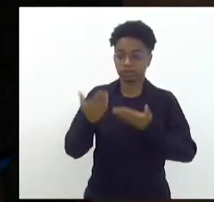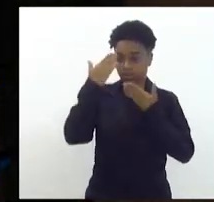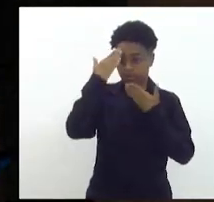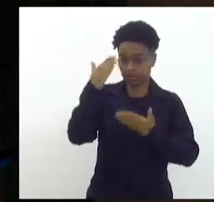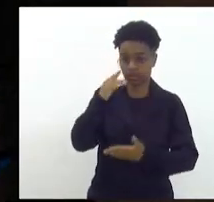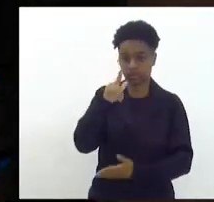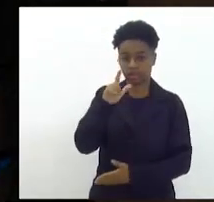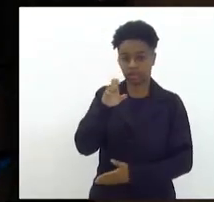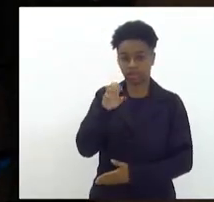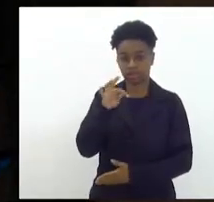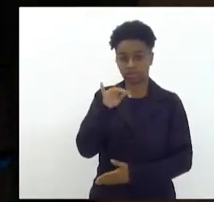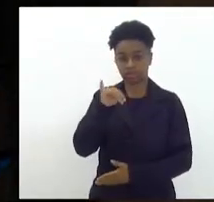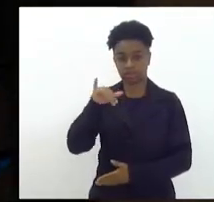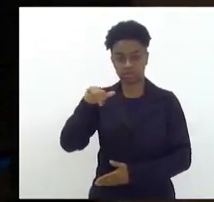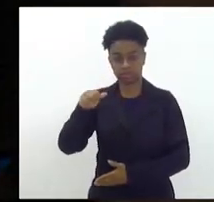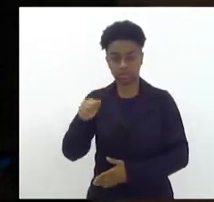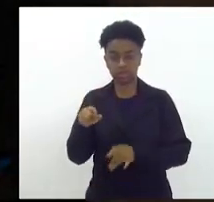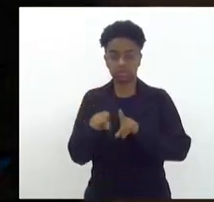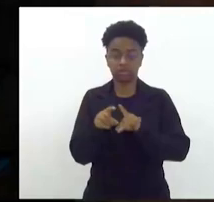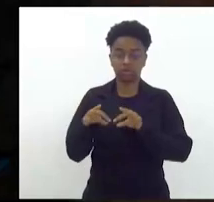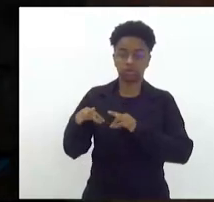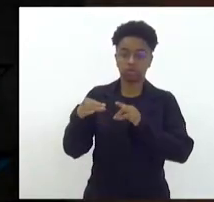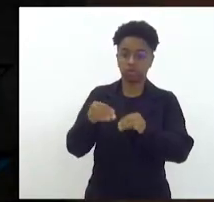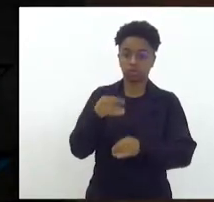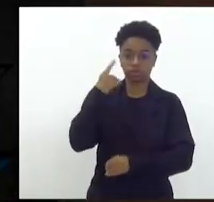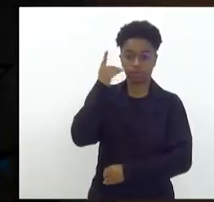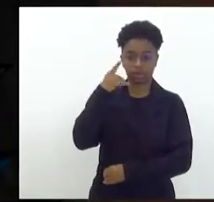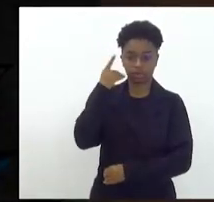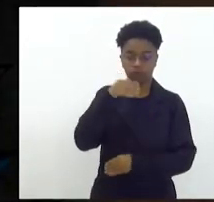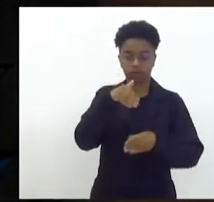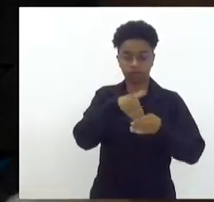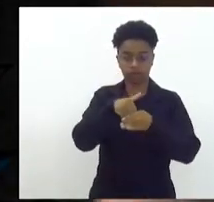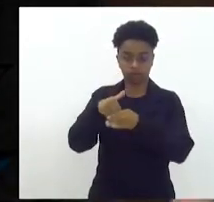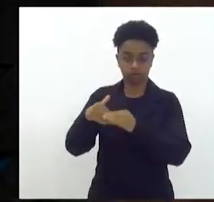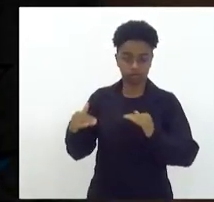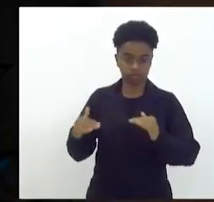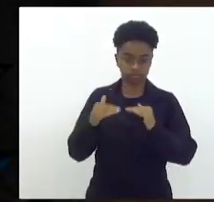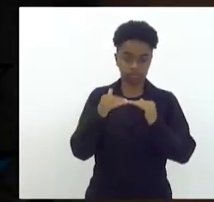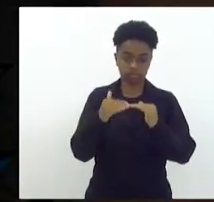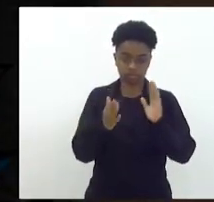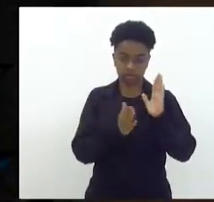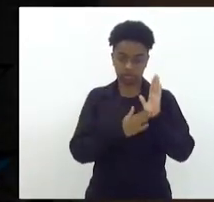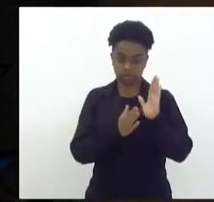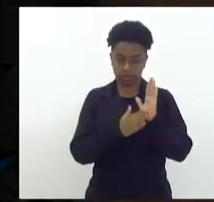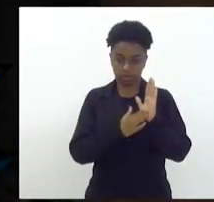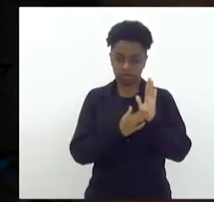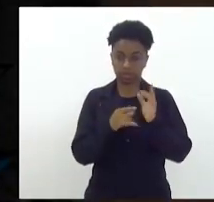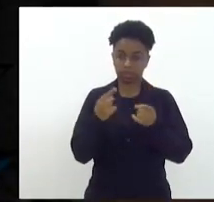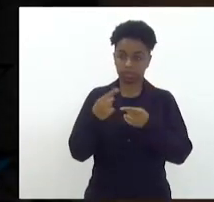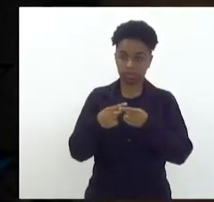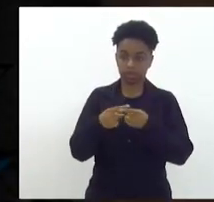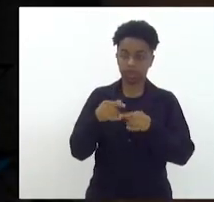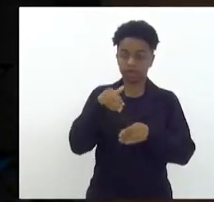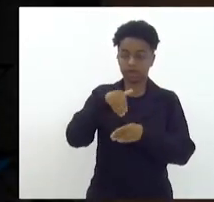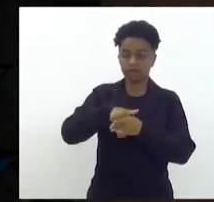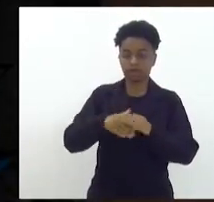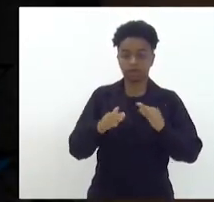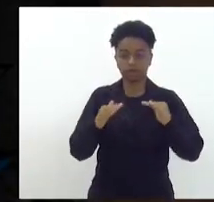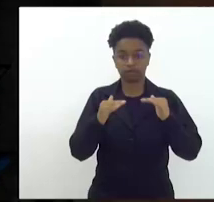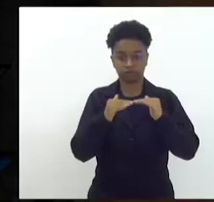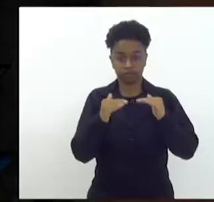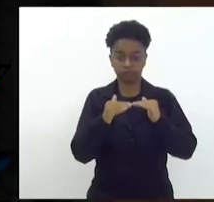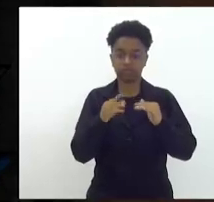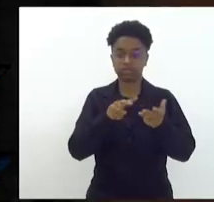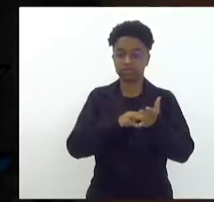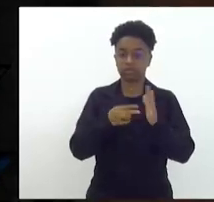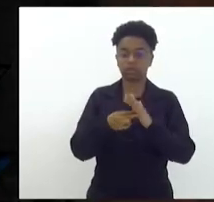e agradecer todos os deputados e deputados que votaram favorável Nessa proposta porque eu vou estar favorável é votar